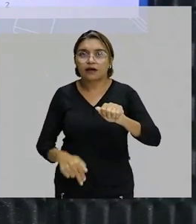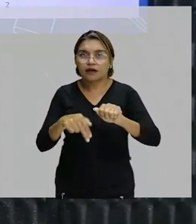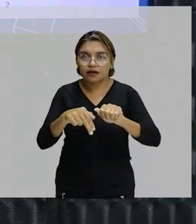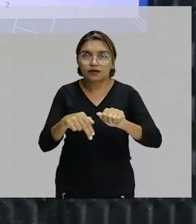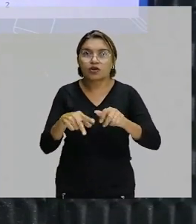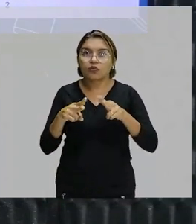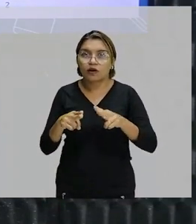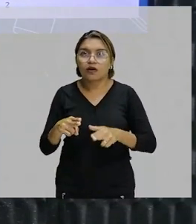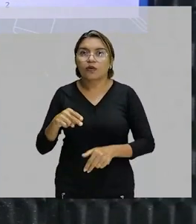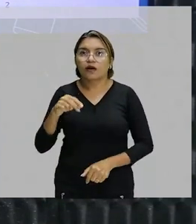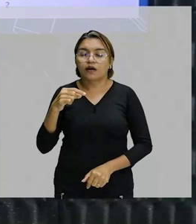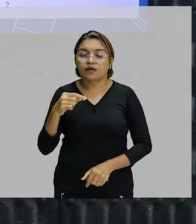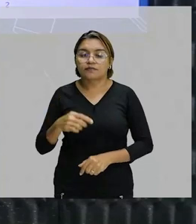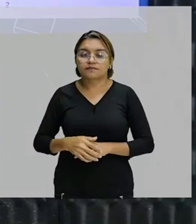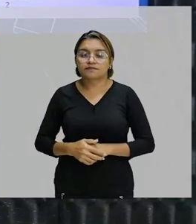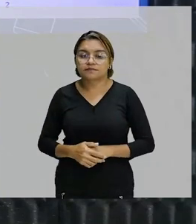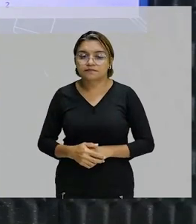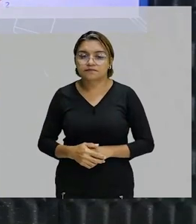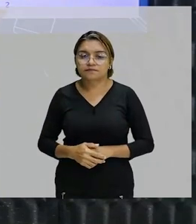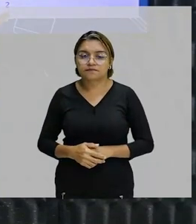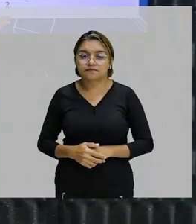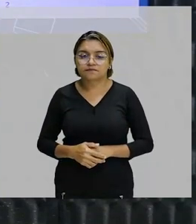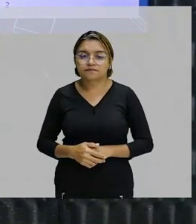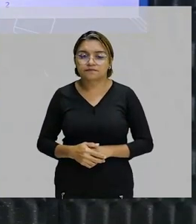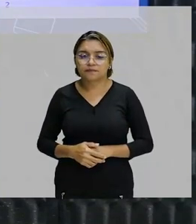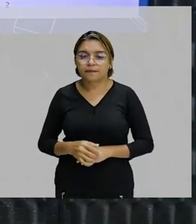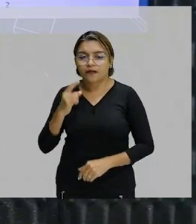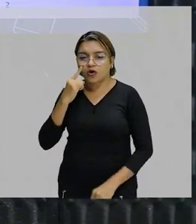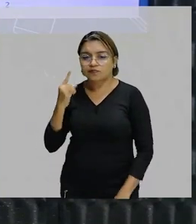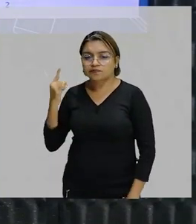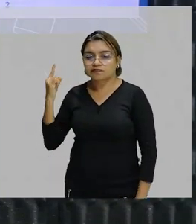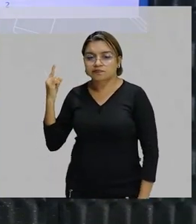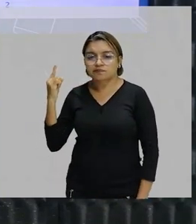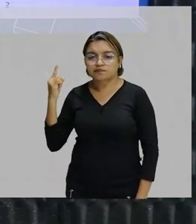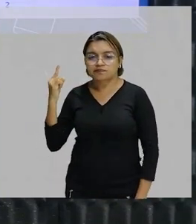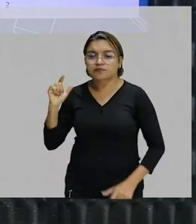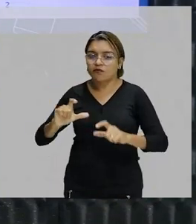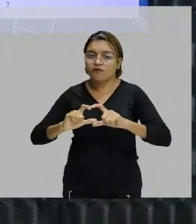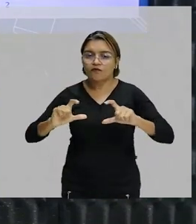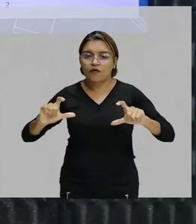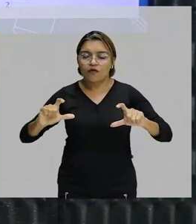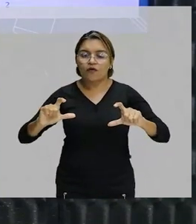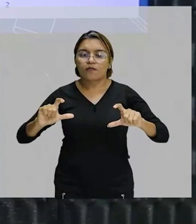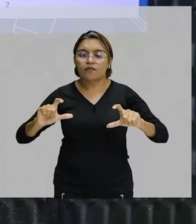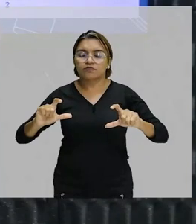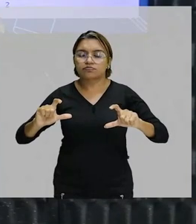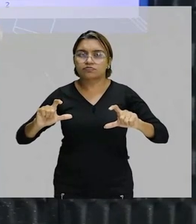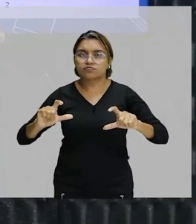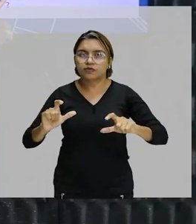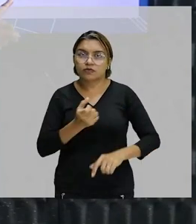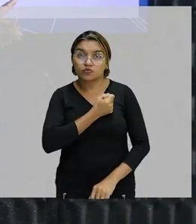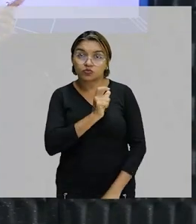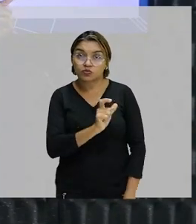+ n - 1 vezes a razão e a segunda tá bem aqui ó fórmula da soma dos termos de uma PA que é